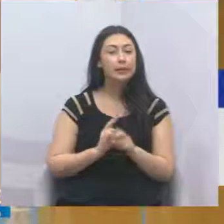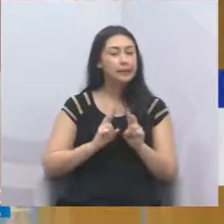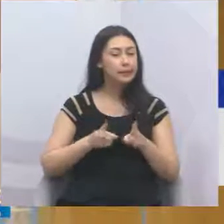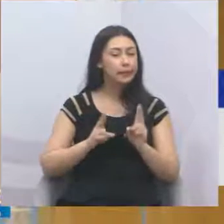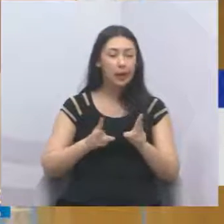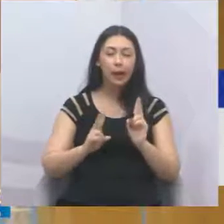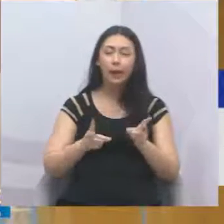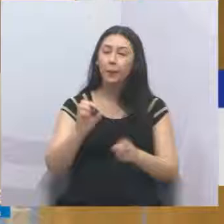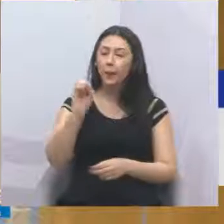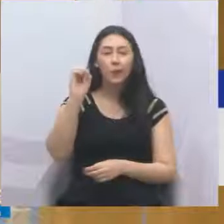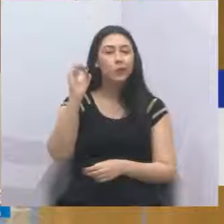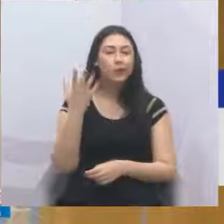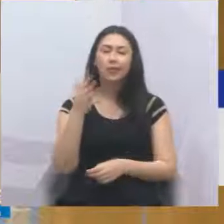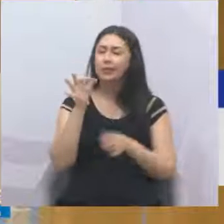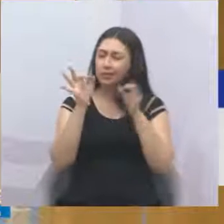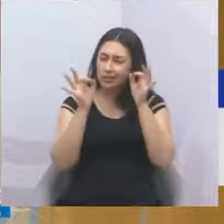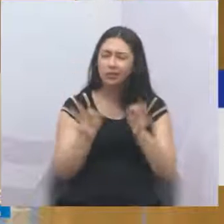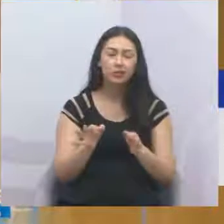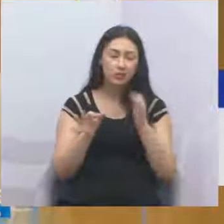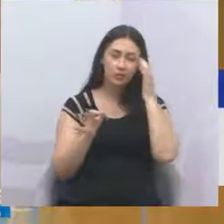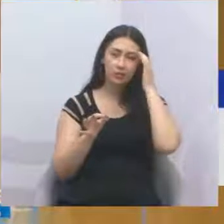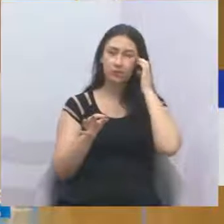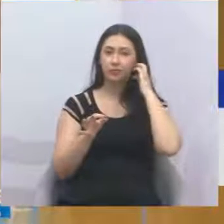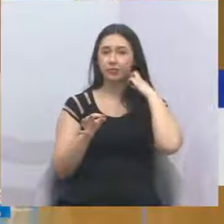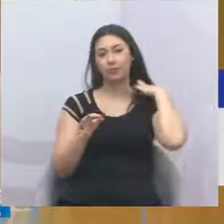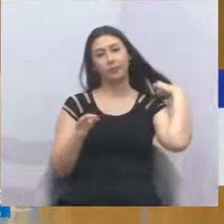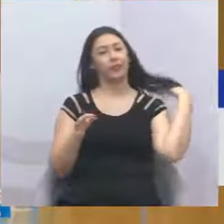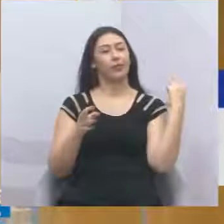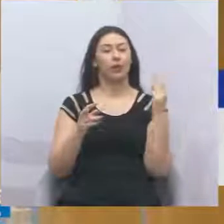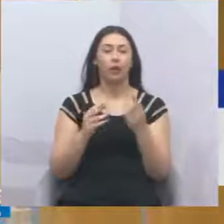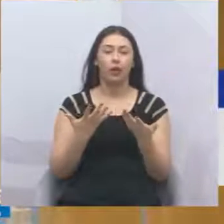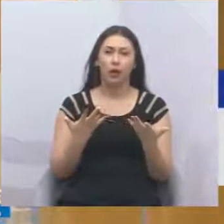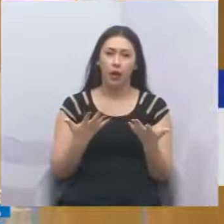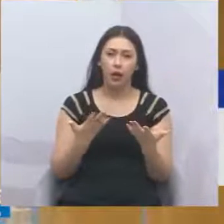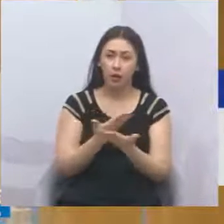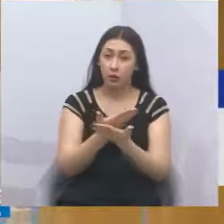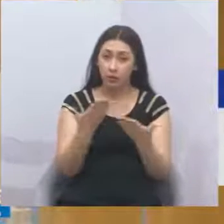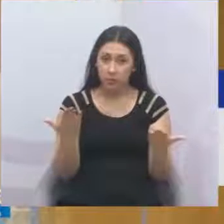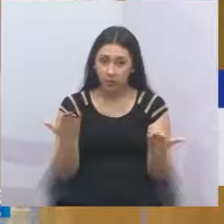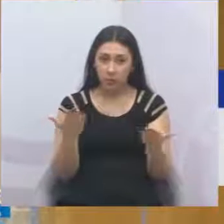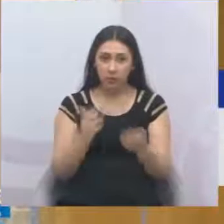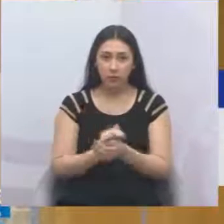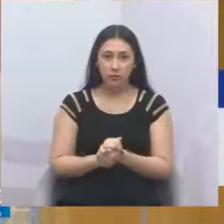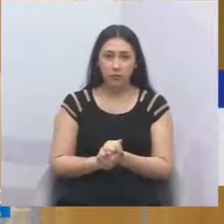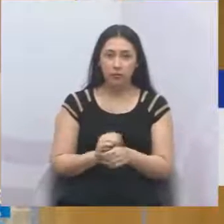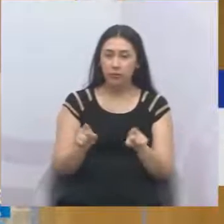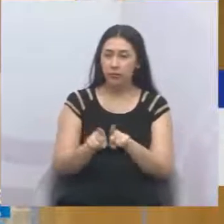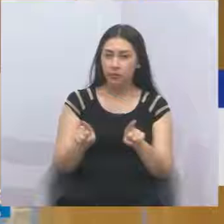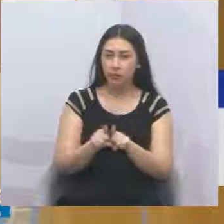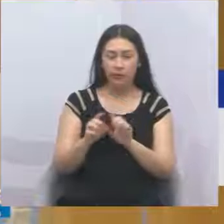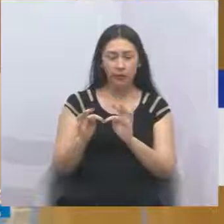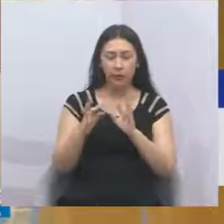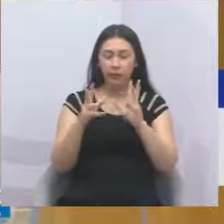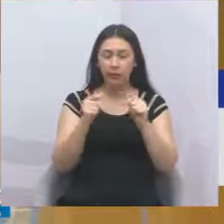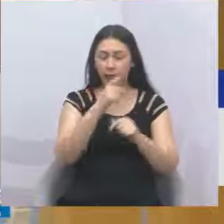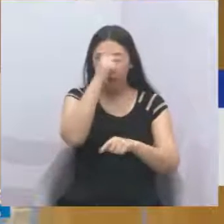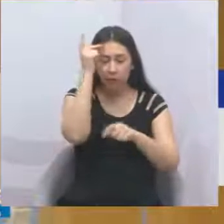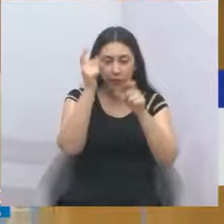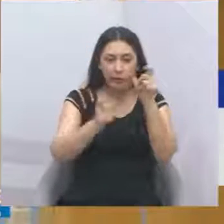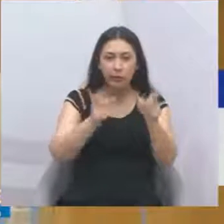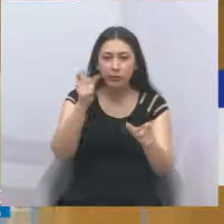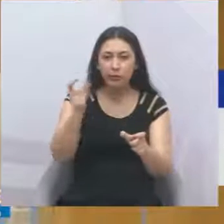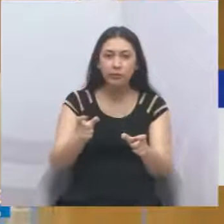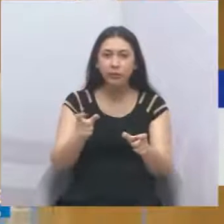rotineiramente, eu tenho absoluta certeza, vereador Dude, que tanto Vossa Senhoria como os demais